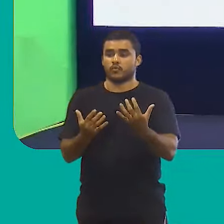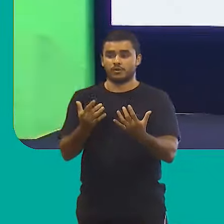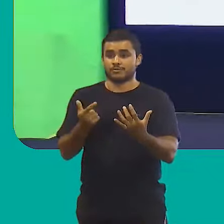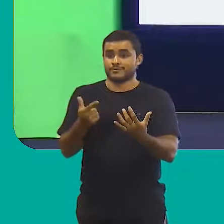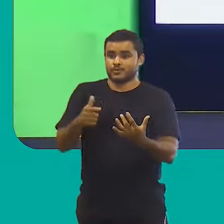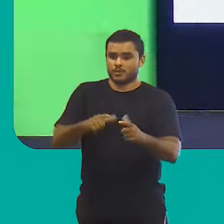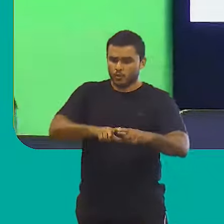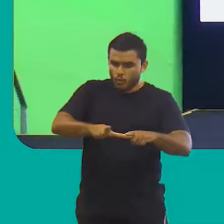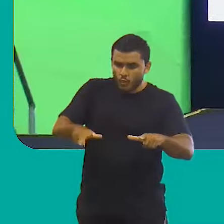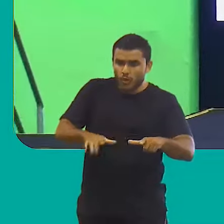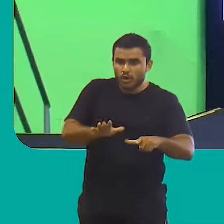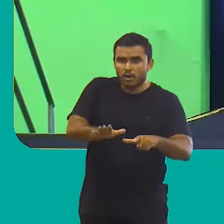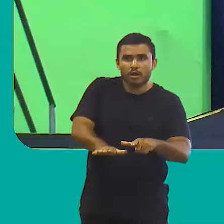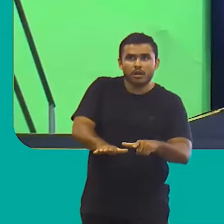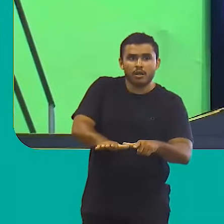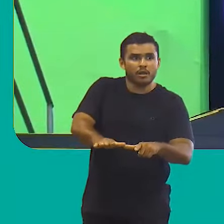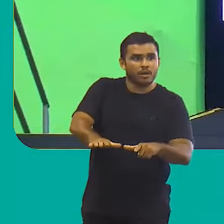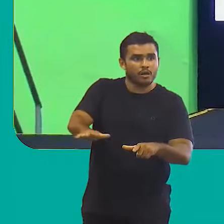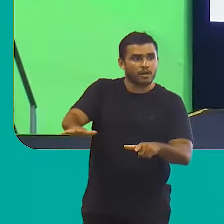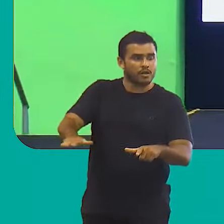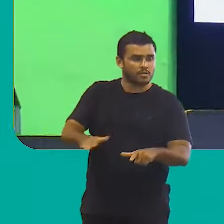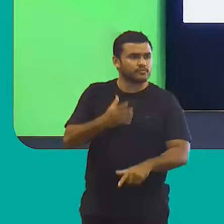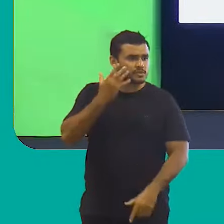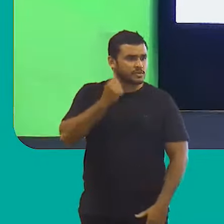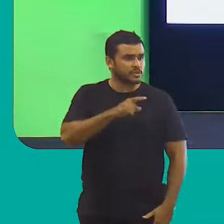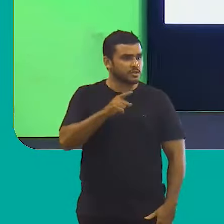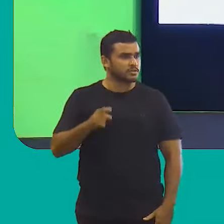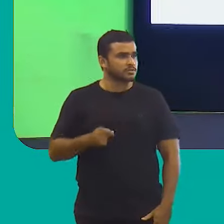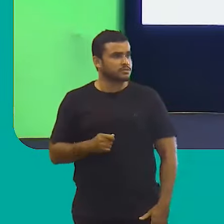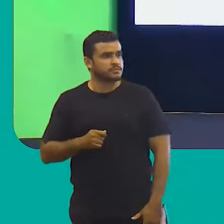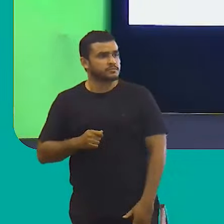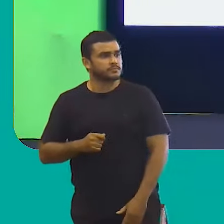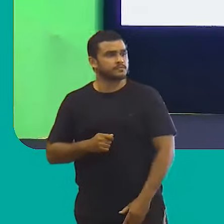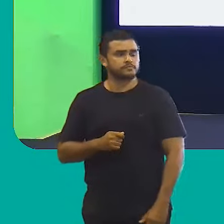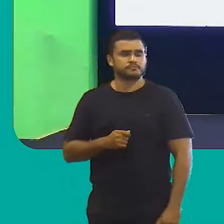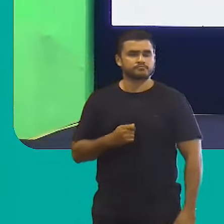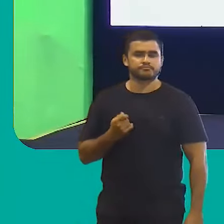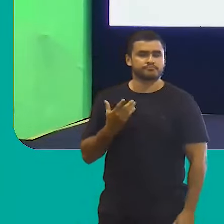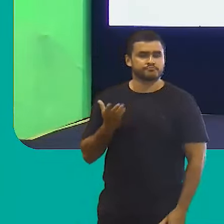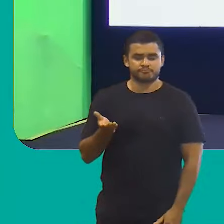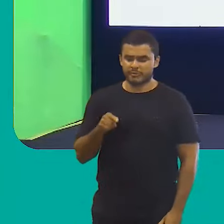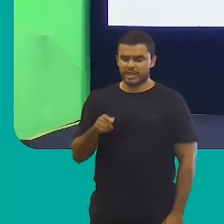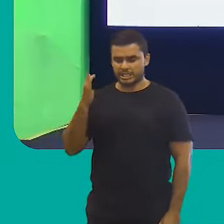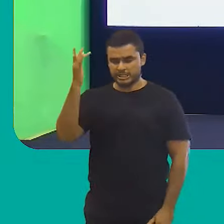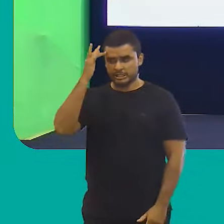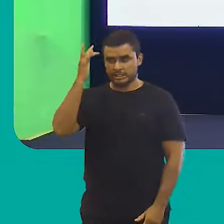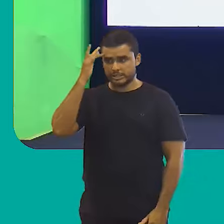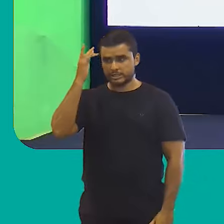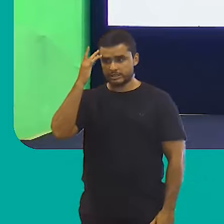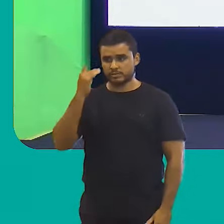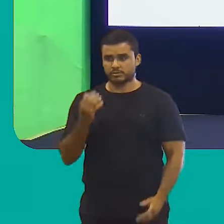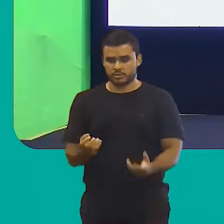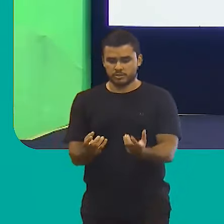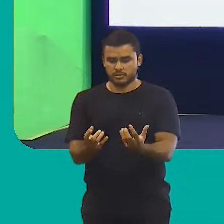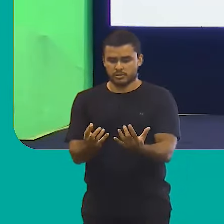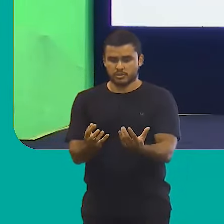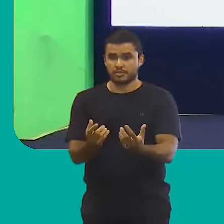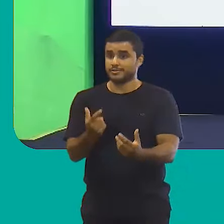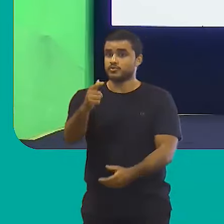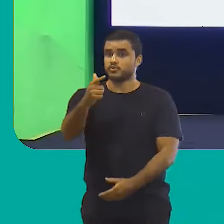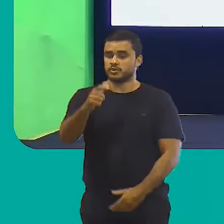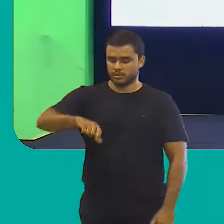Funciona do mesmo jeito. Você fala, como assim? É muito chique, mano. Eu acho aquilo ali chique demais.